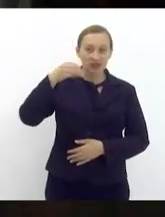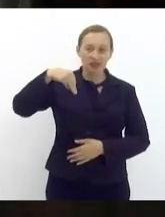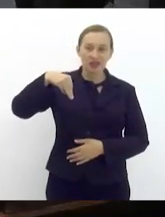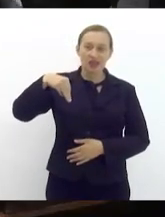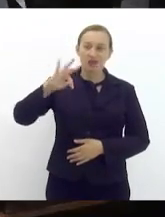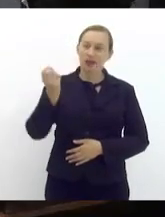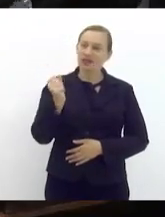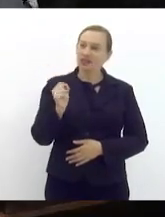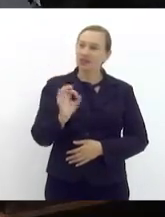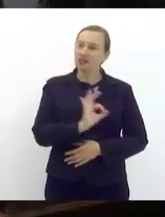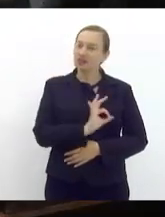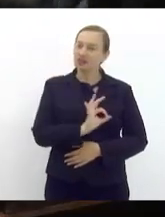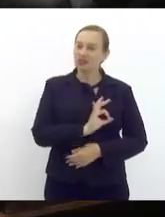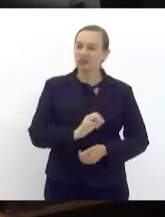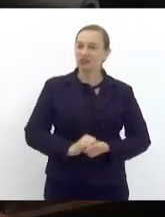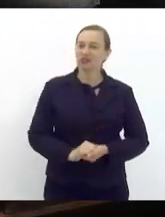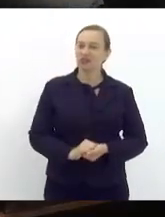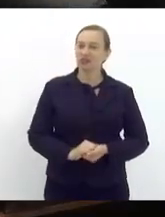Rocha.